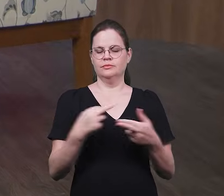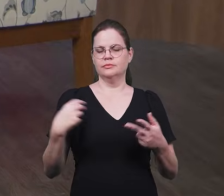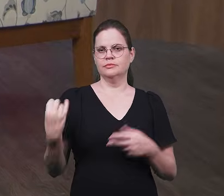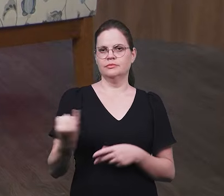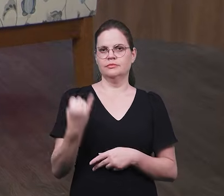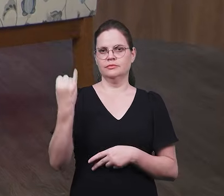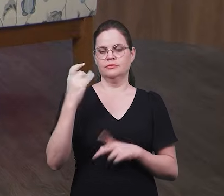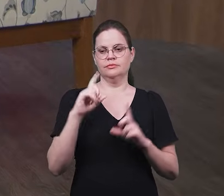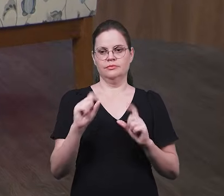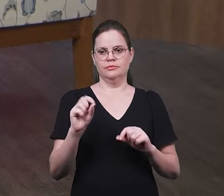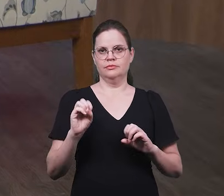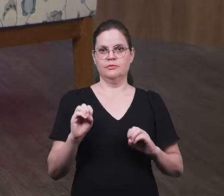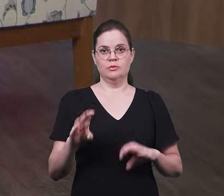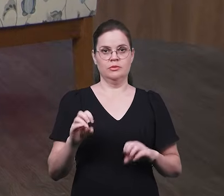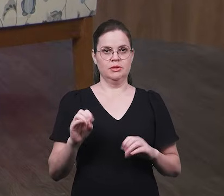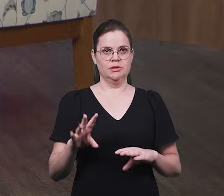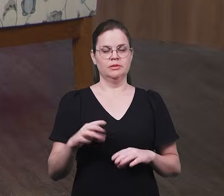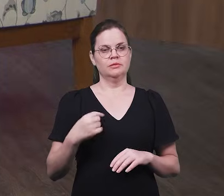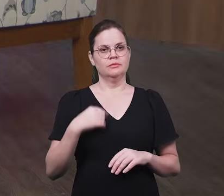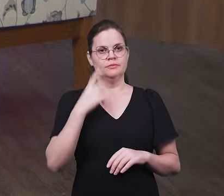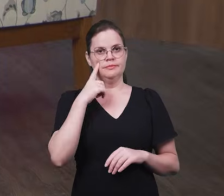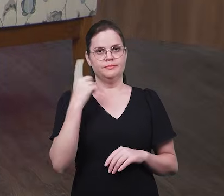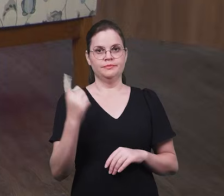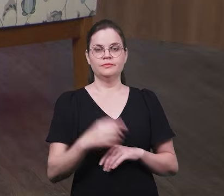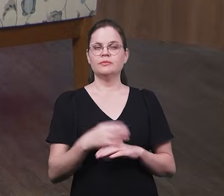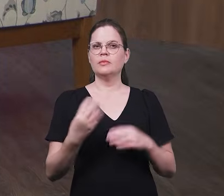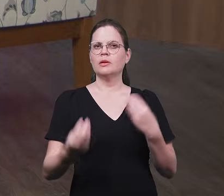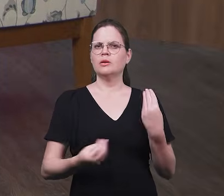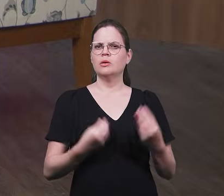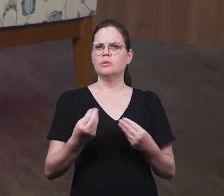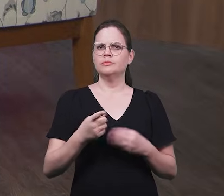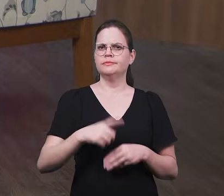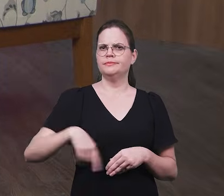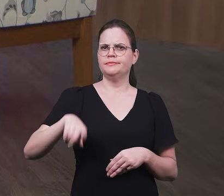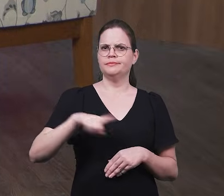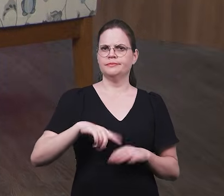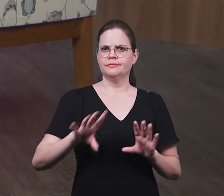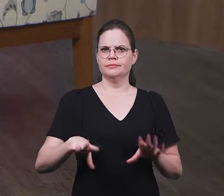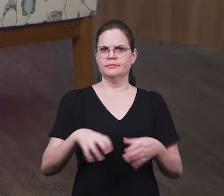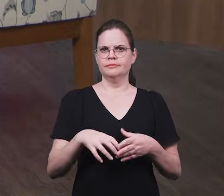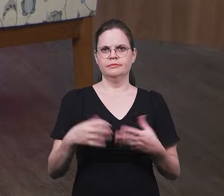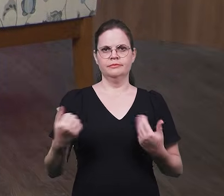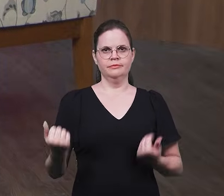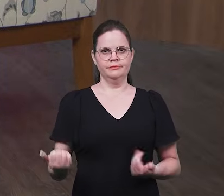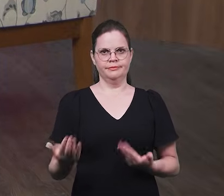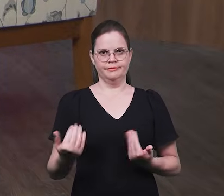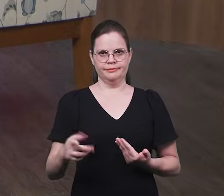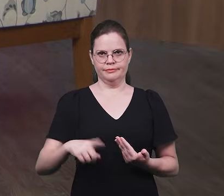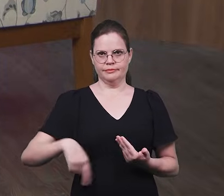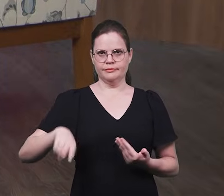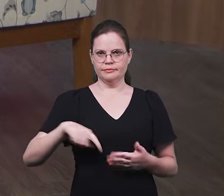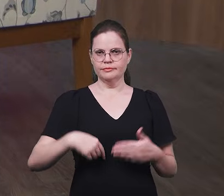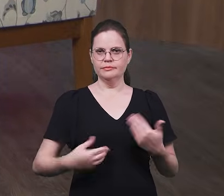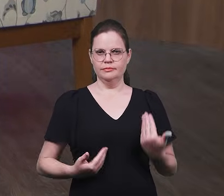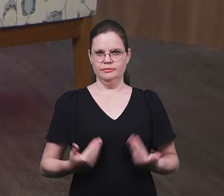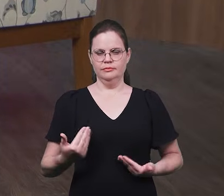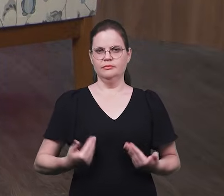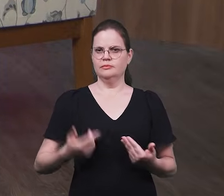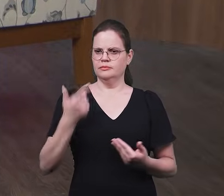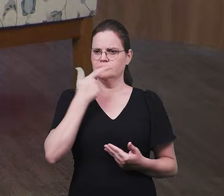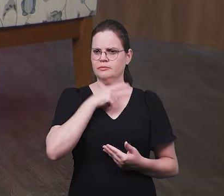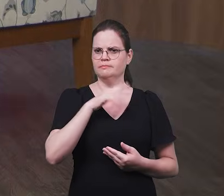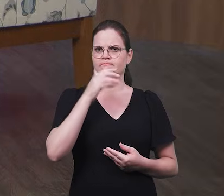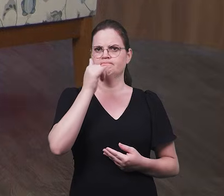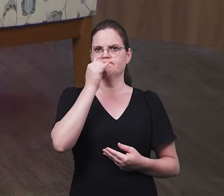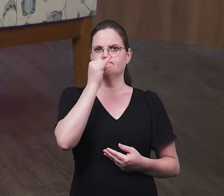muito importante, que é o ensino, né? Ou seja, como que esses jovens puderam